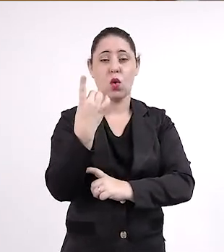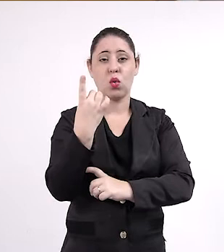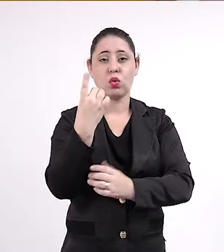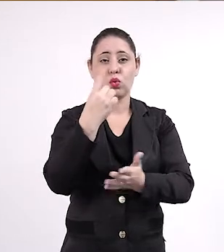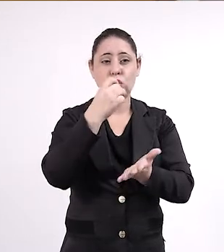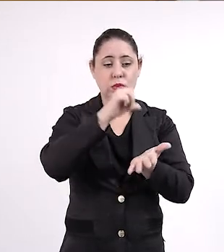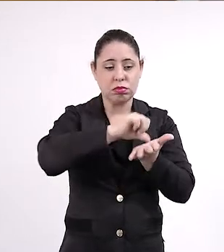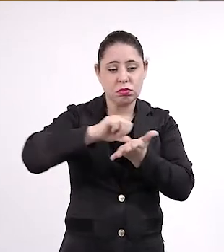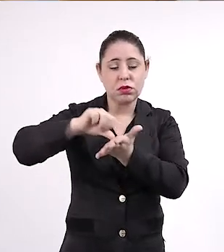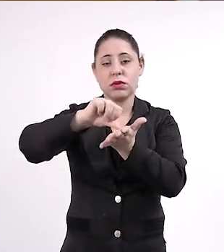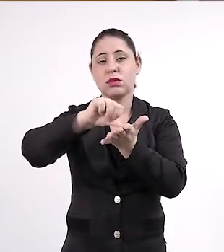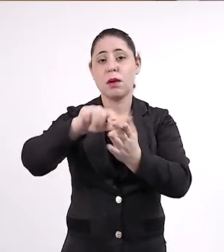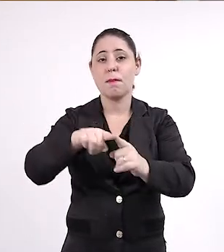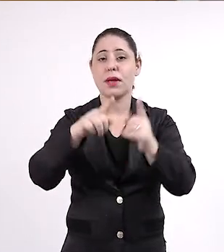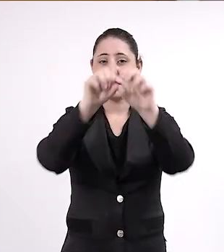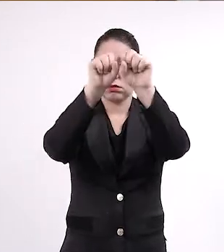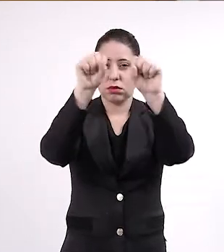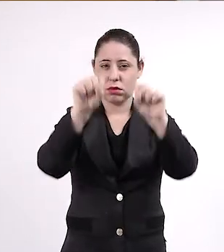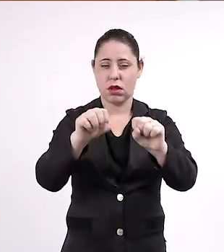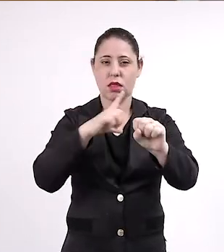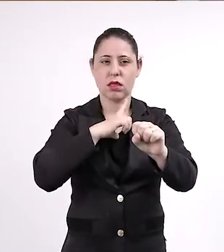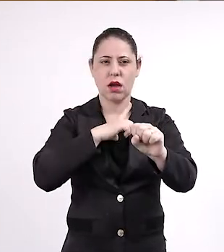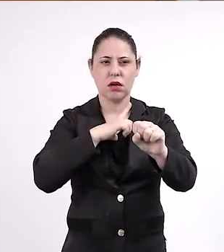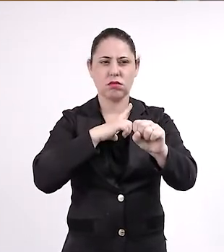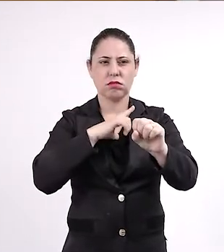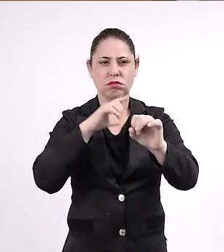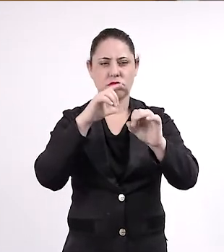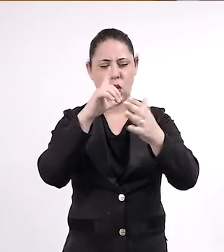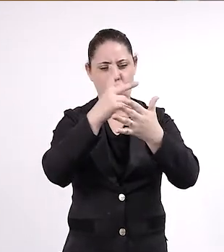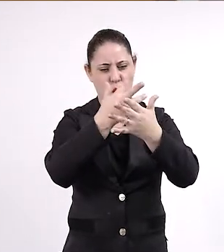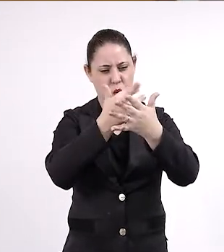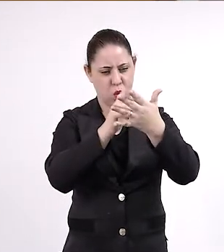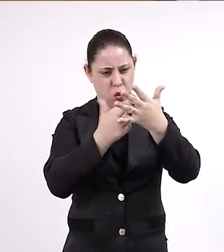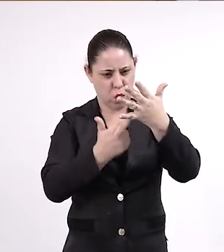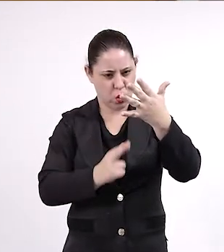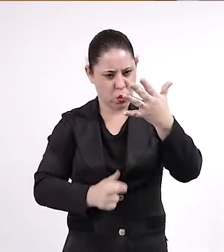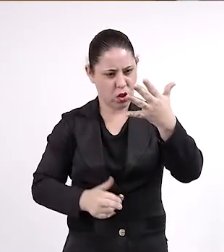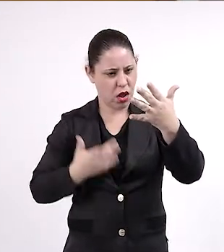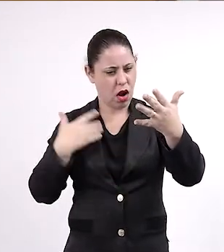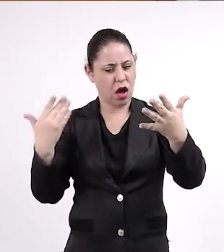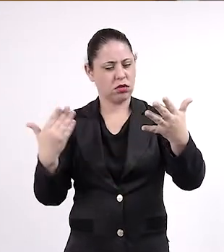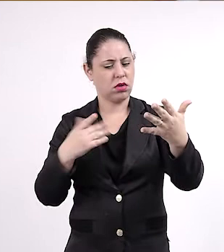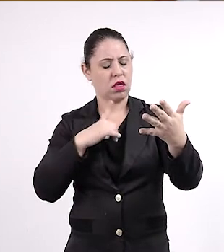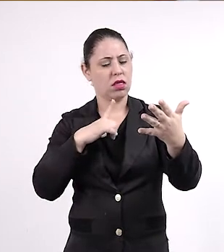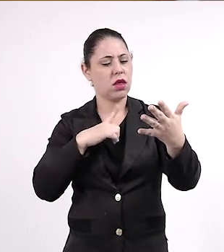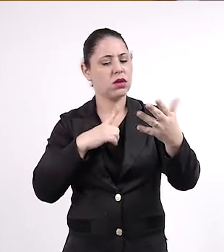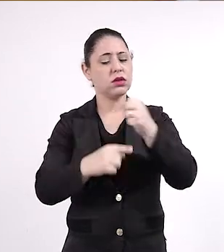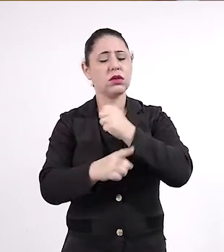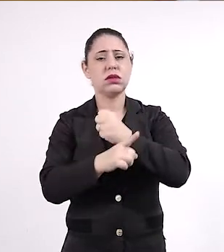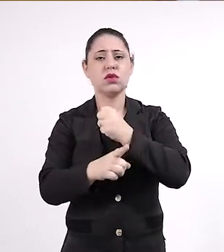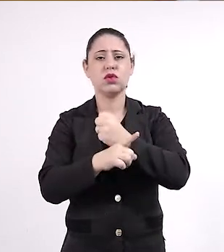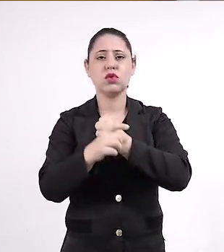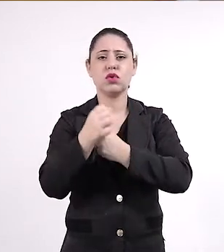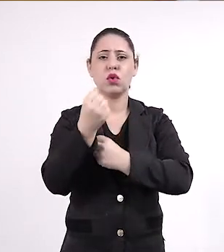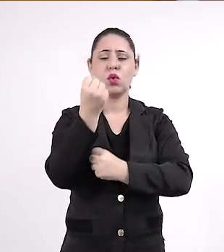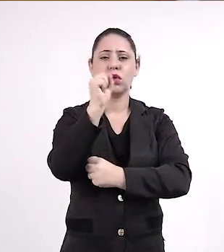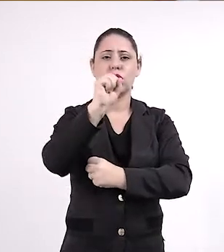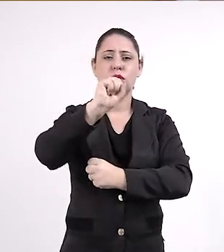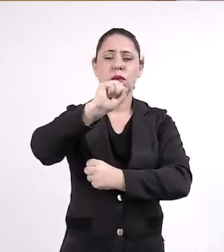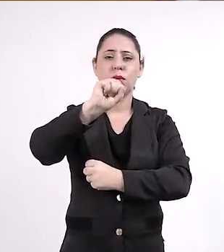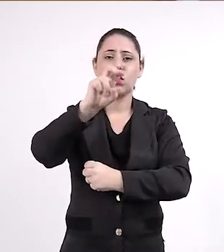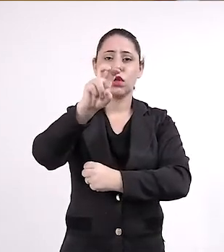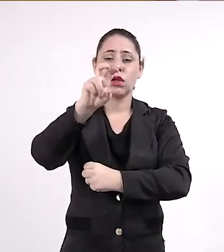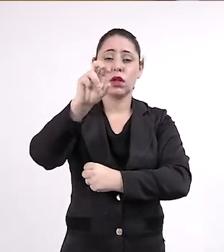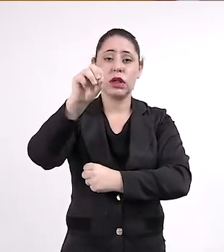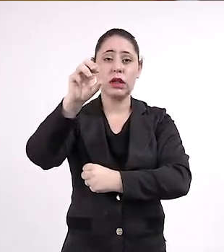das unidades, mas só via plataforma. Eu tenho aqui à minha disposição um relatório em tempo real. Foram atendidos até agora